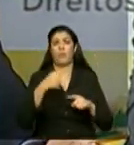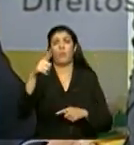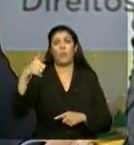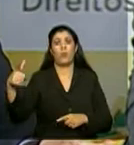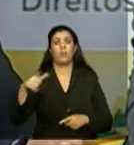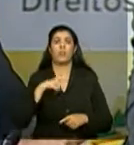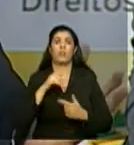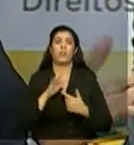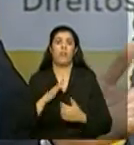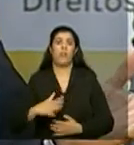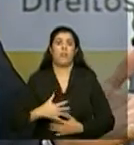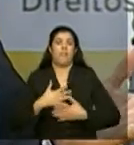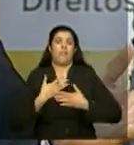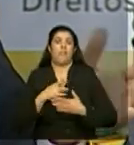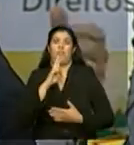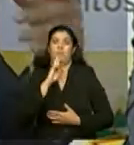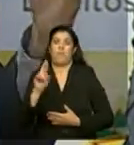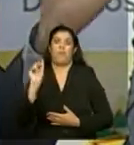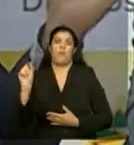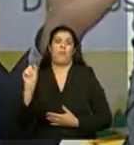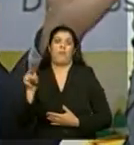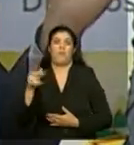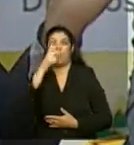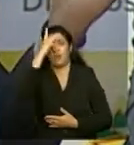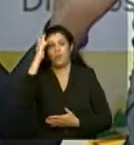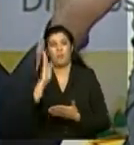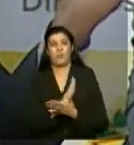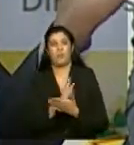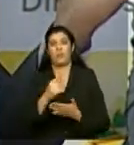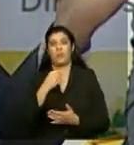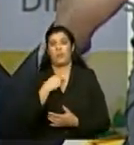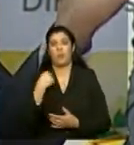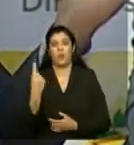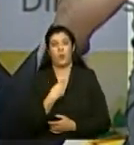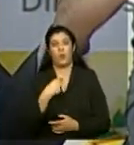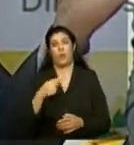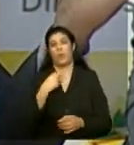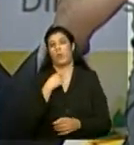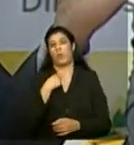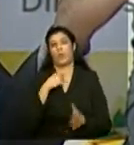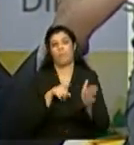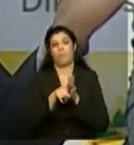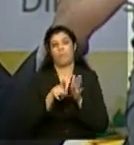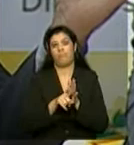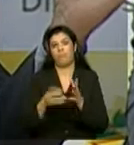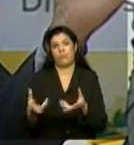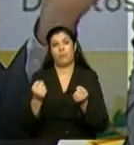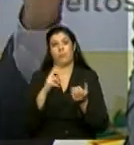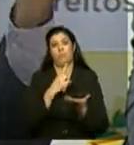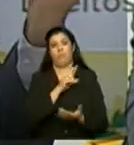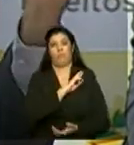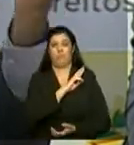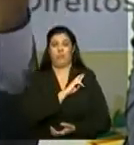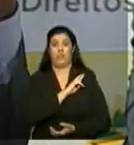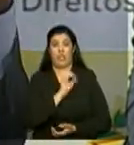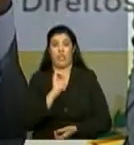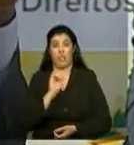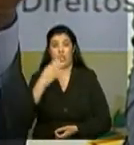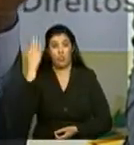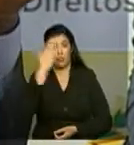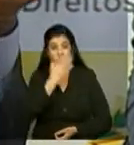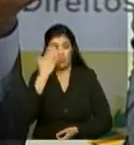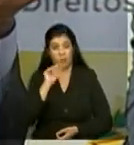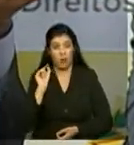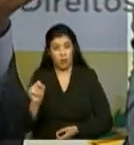satisfazer uma necessidade a de alguém que não sou como perito nos vamos a comprometer-se uma prova